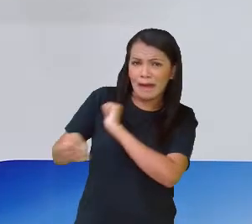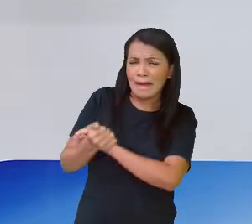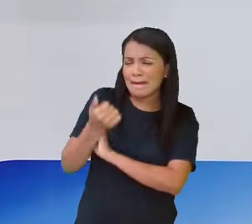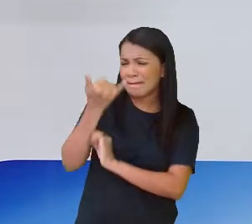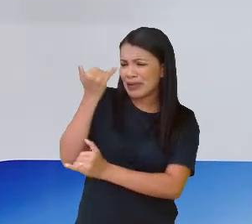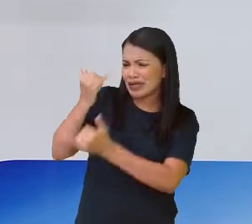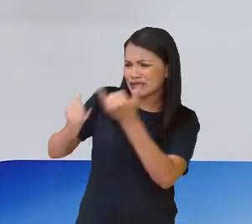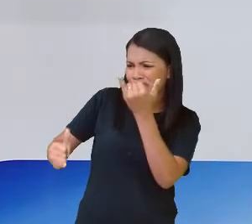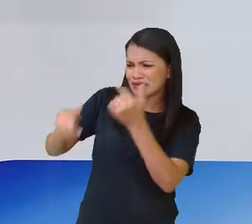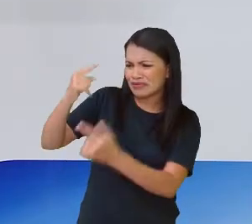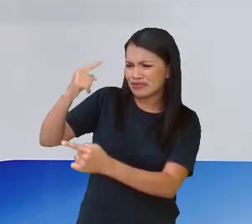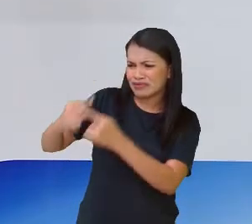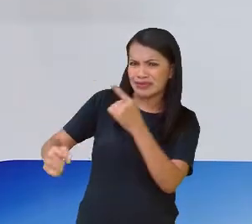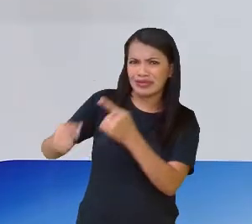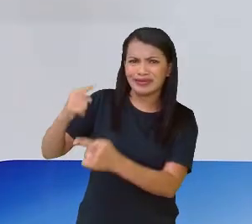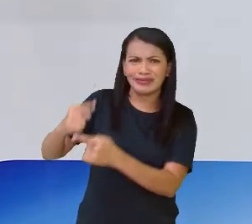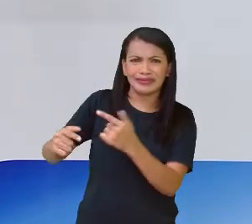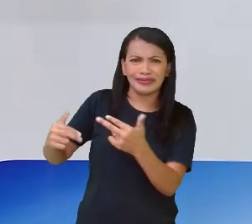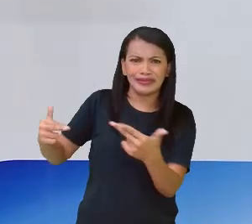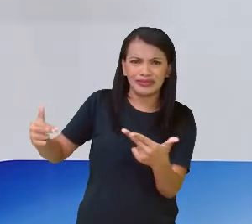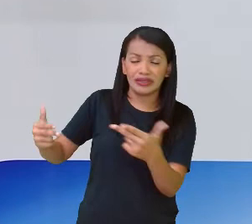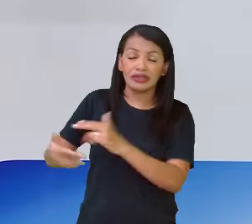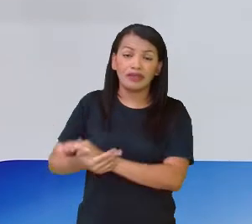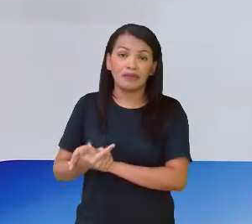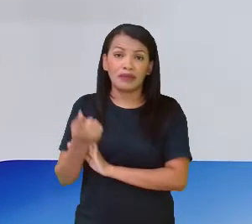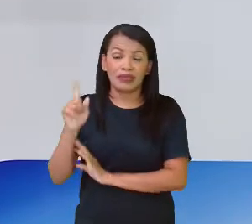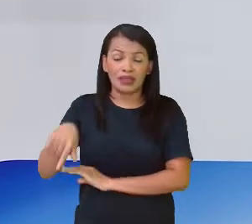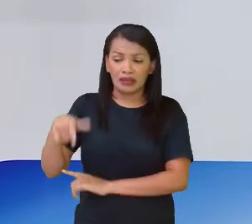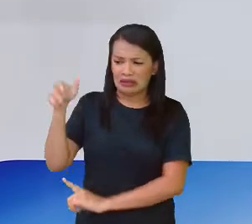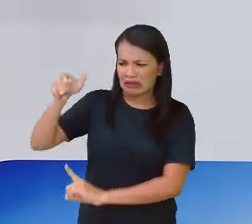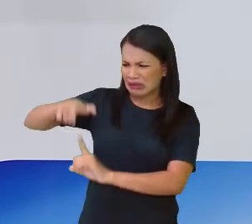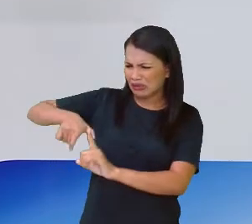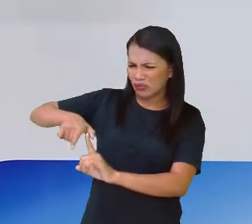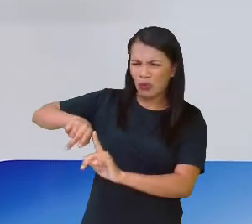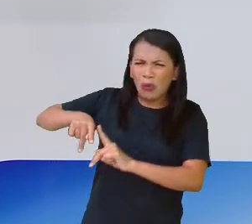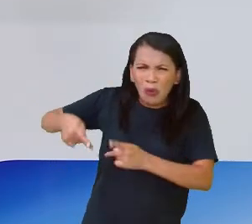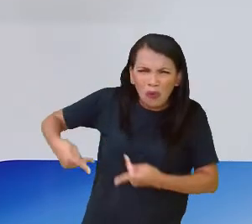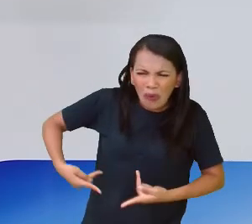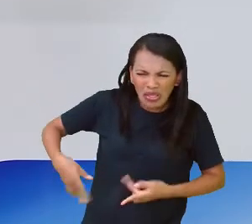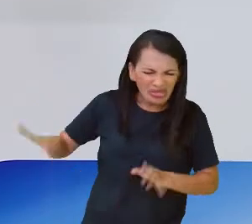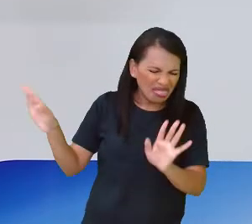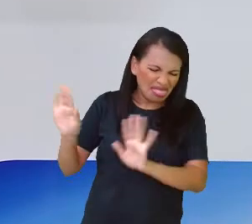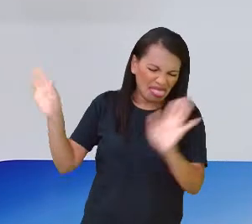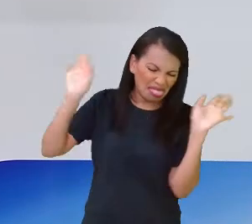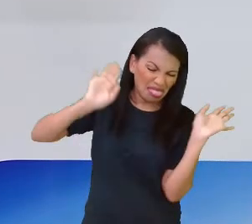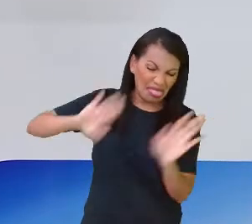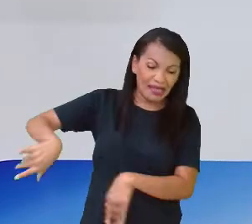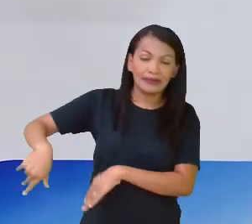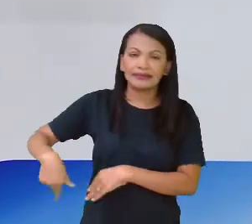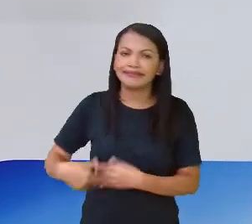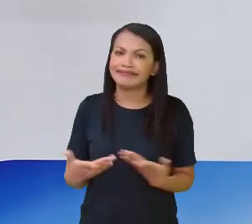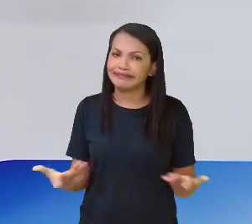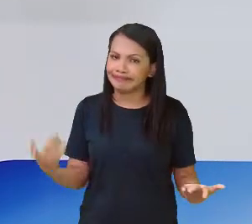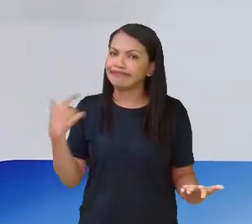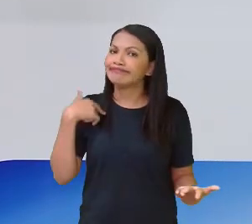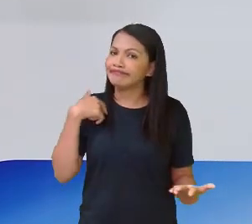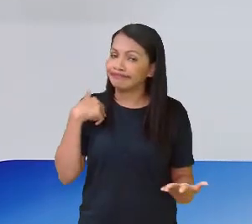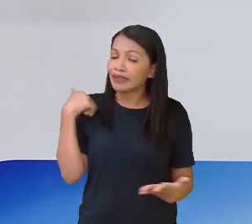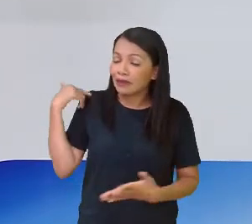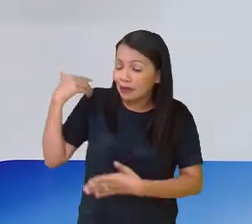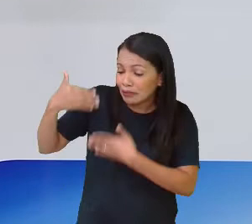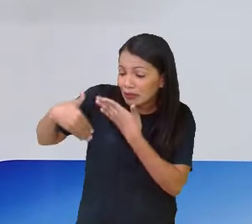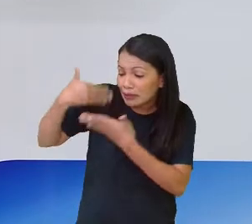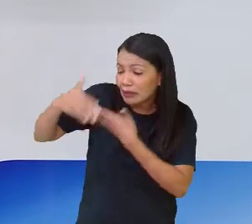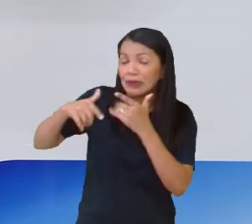objetos, como algo que não era um ser humano, vamos dizer assim. Isso é algo que foi com o tempo, com